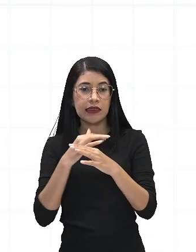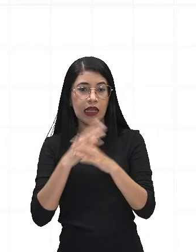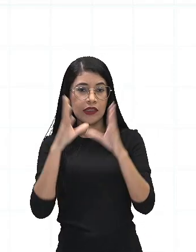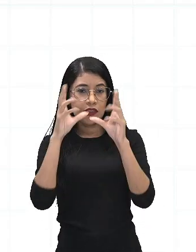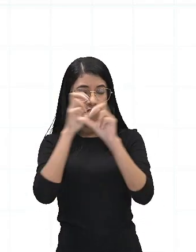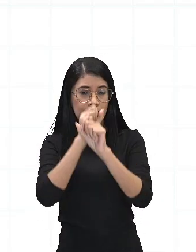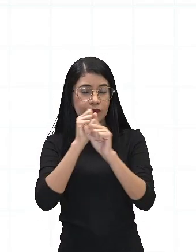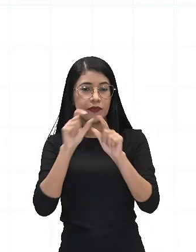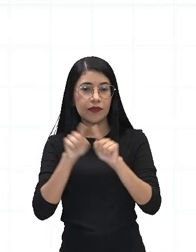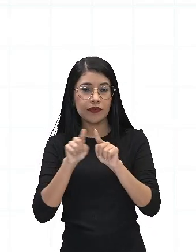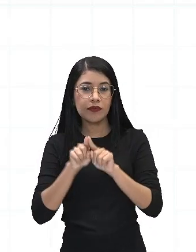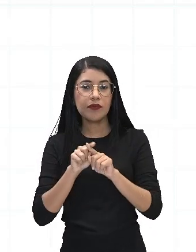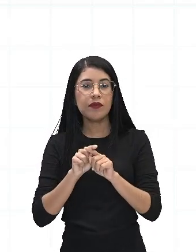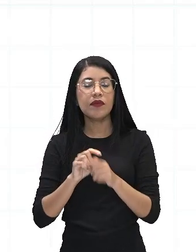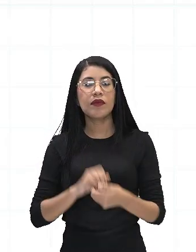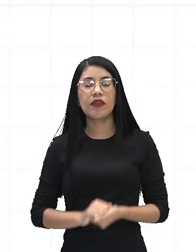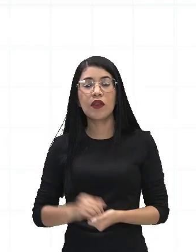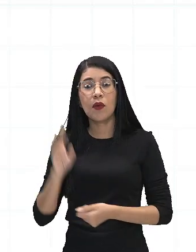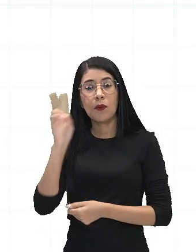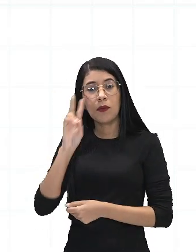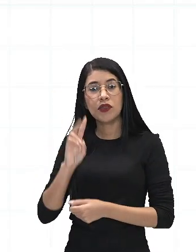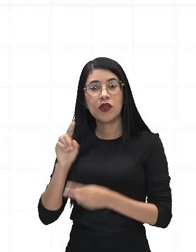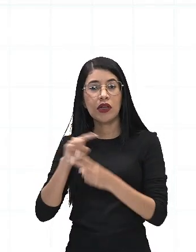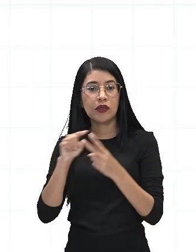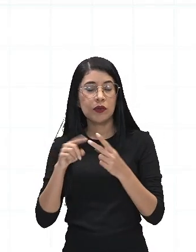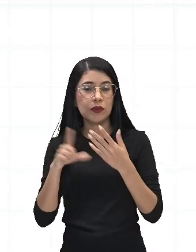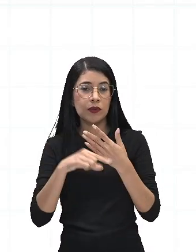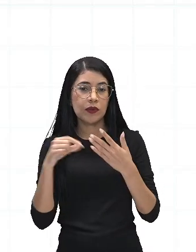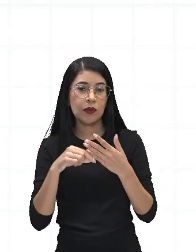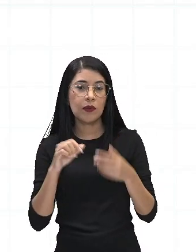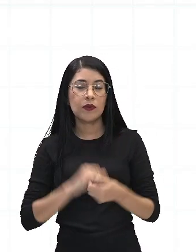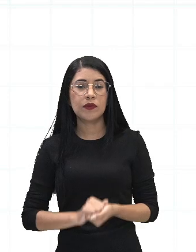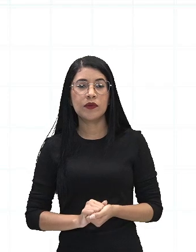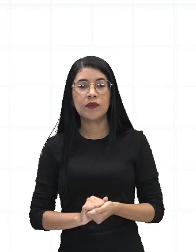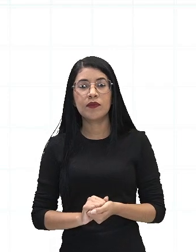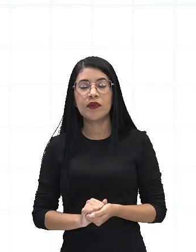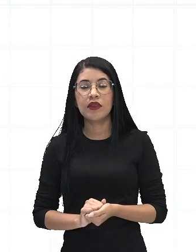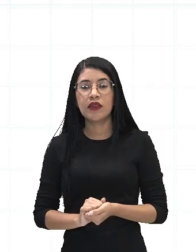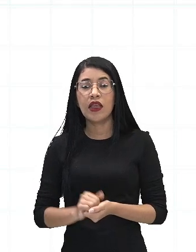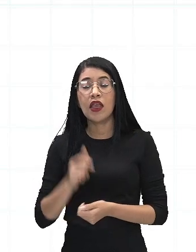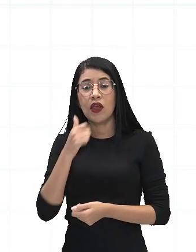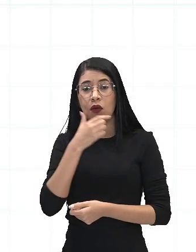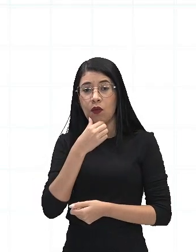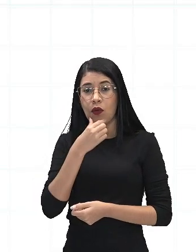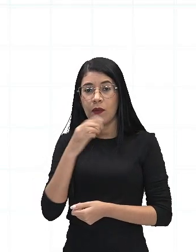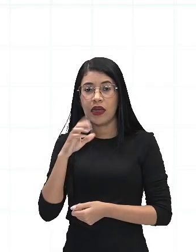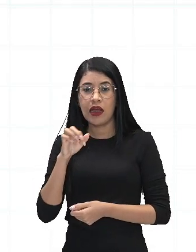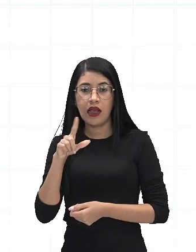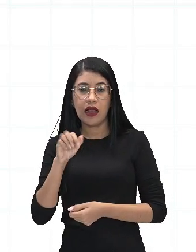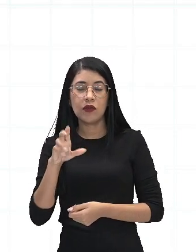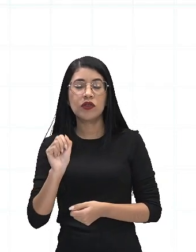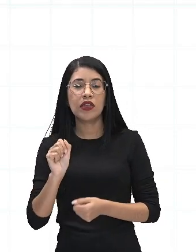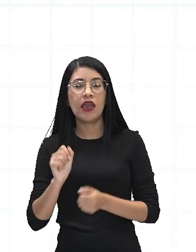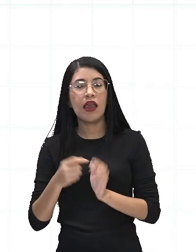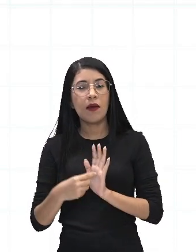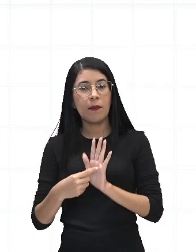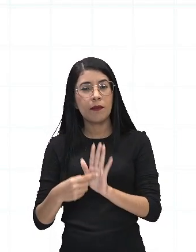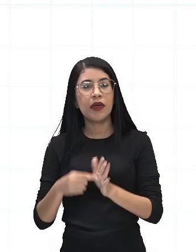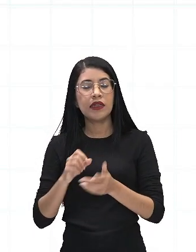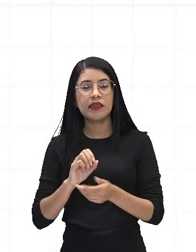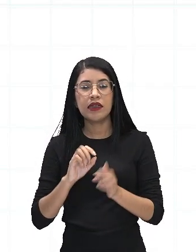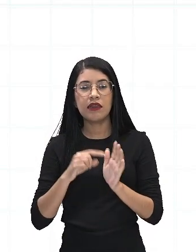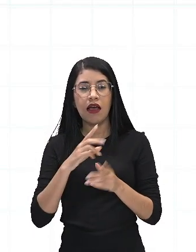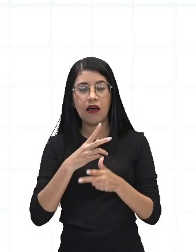Dracon e Carolina Munhoz, que tem Carlos Saldanha como showrunner. Com a proposta de resgatar